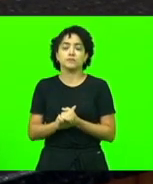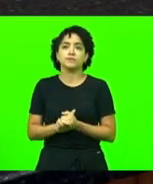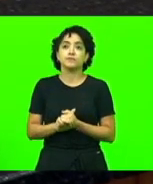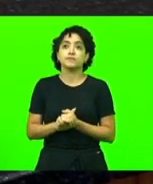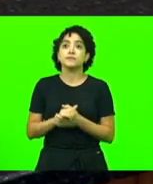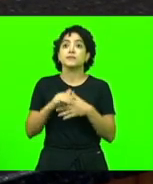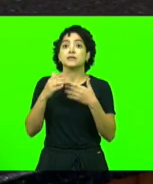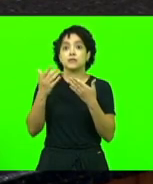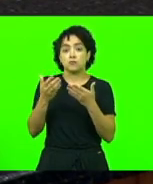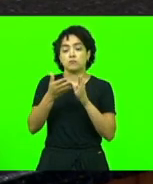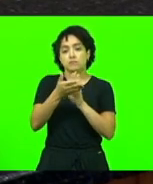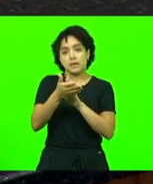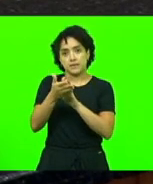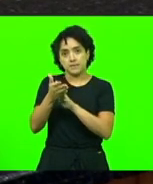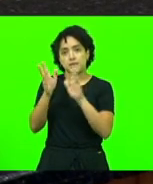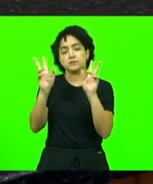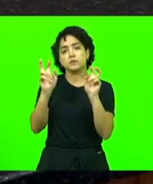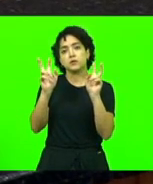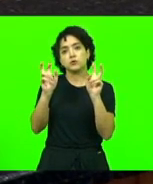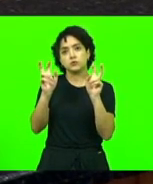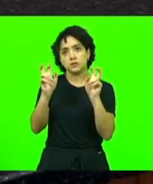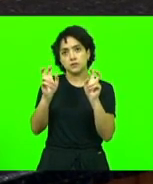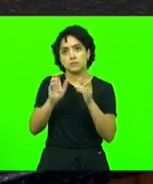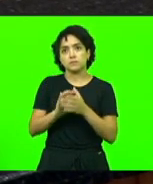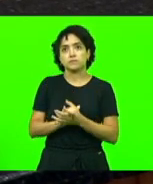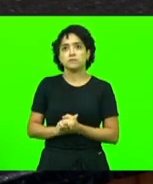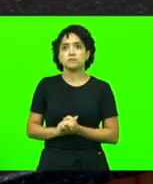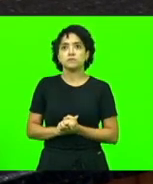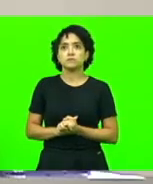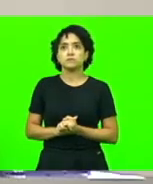Então, parabéns pelo seu pronunciamento e conte sempre comigo.